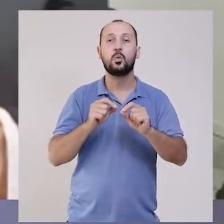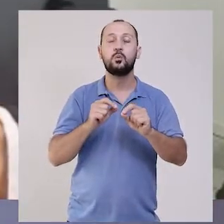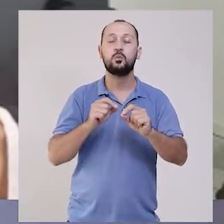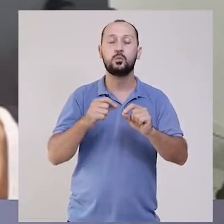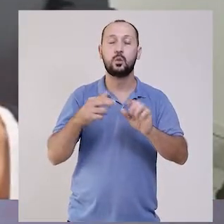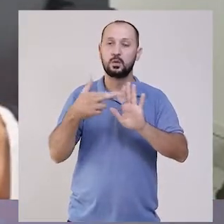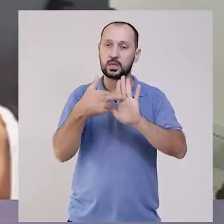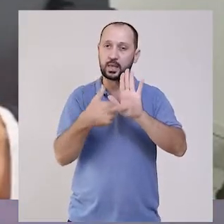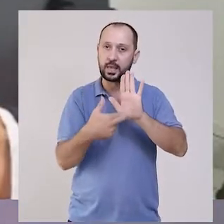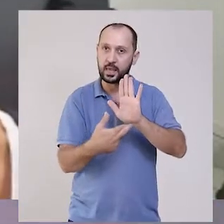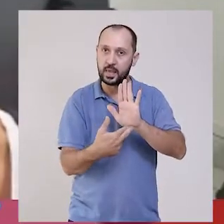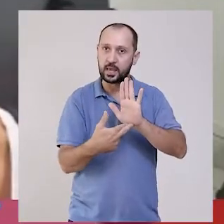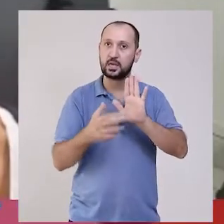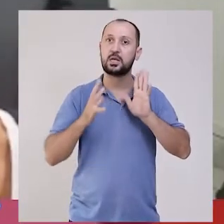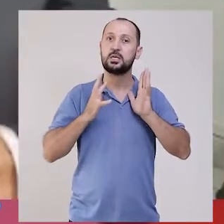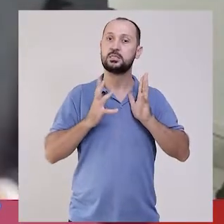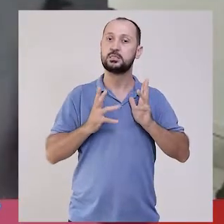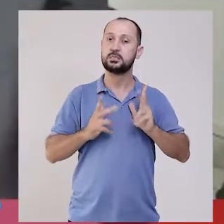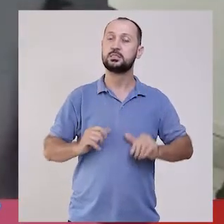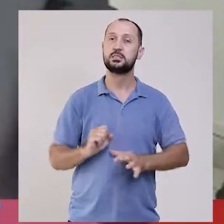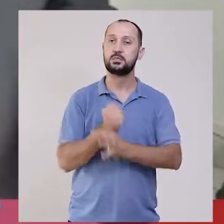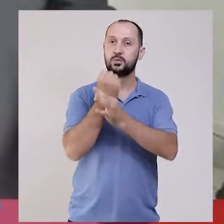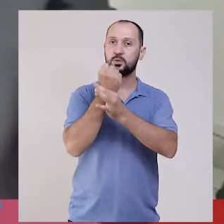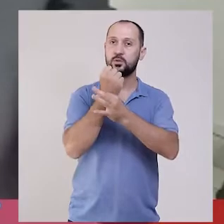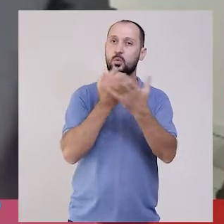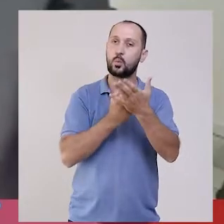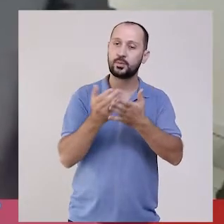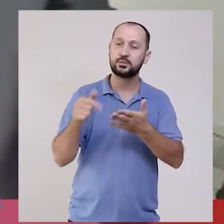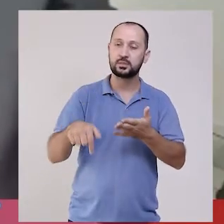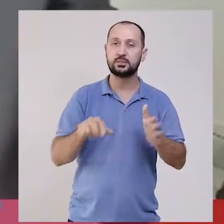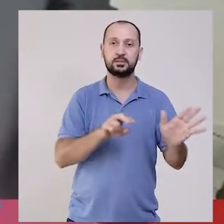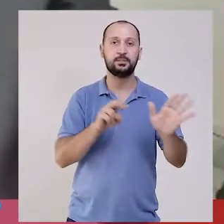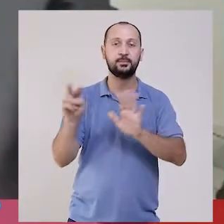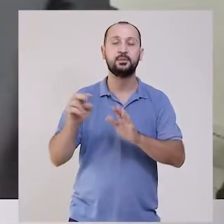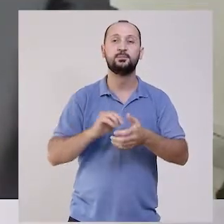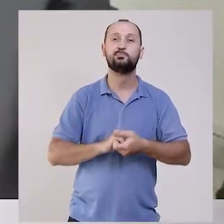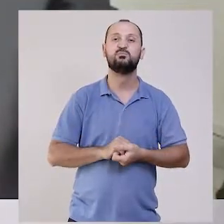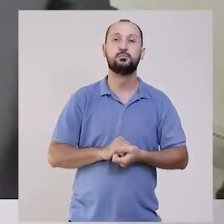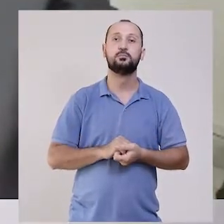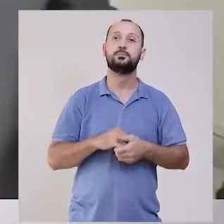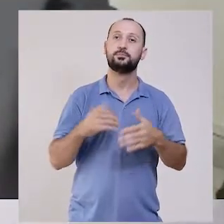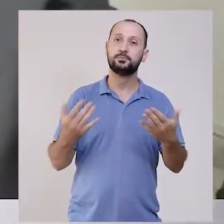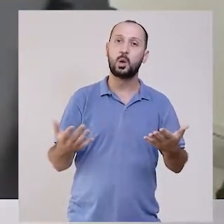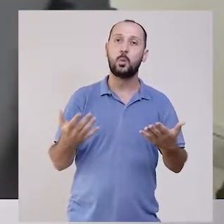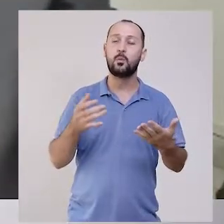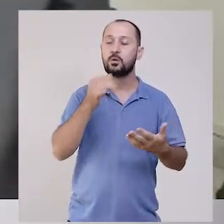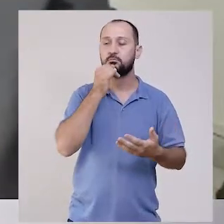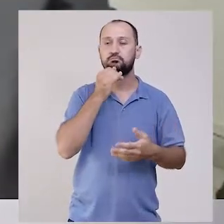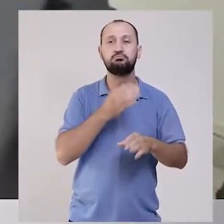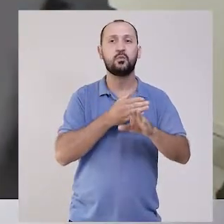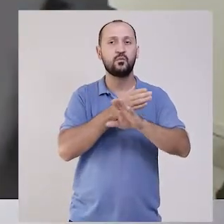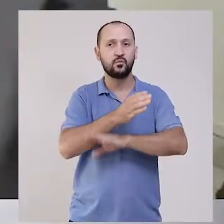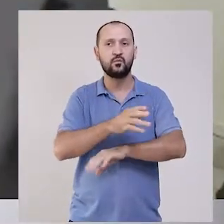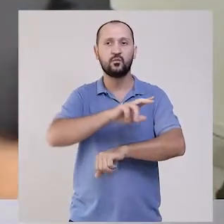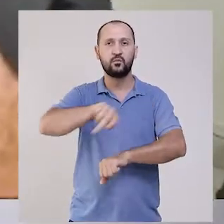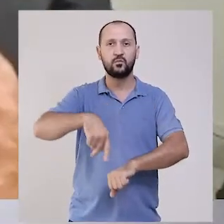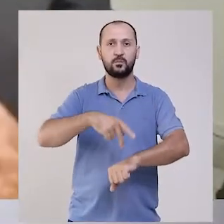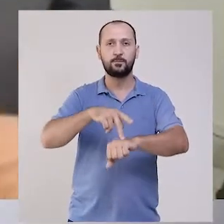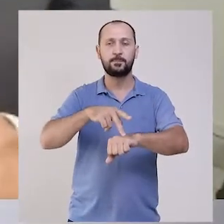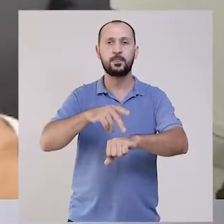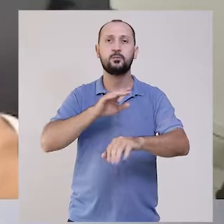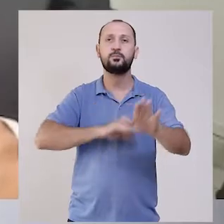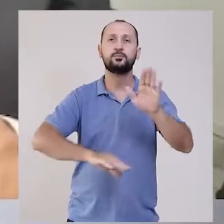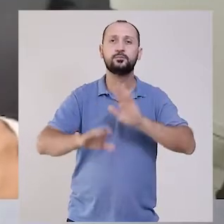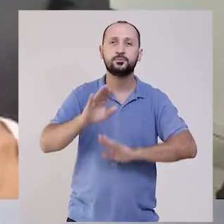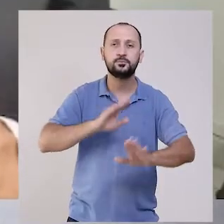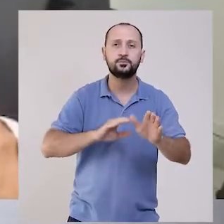medidas de biossegurança, pelo menos aqui em Campo Grande, a partir dessa semana. Então, assim, visitar uma